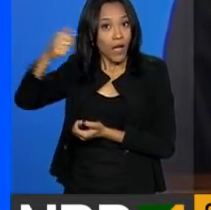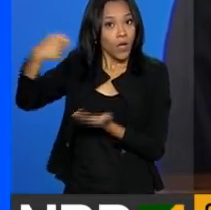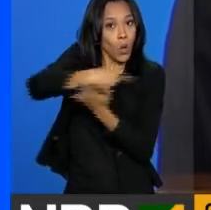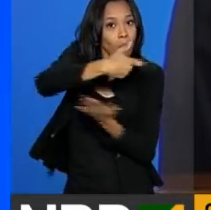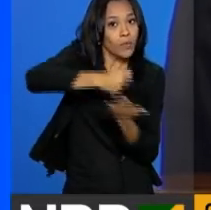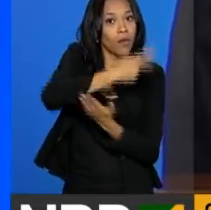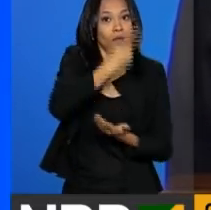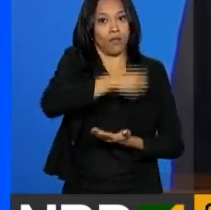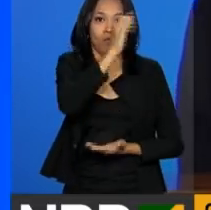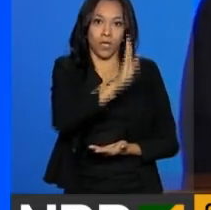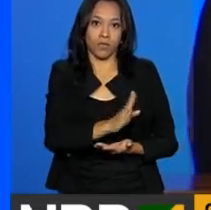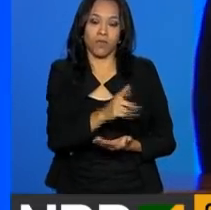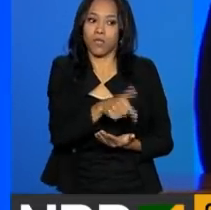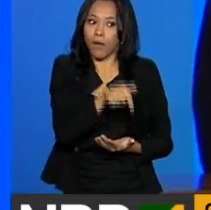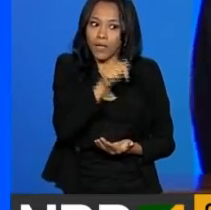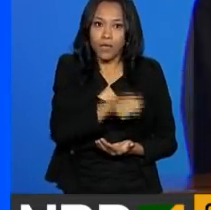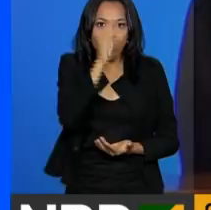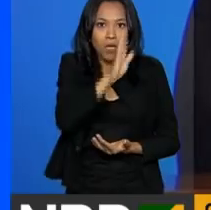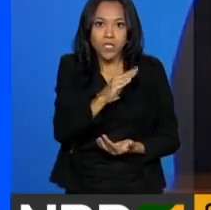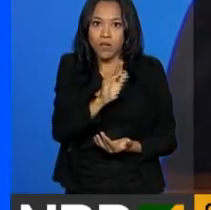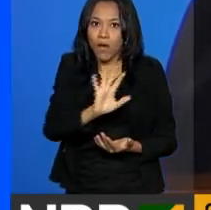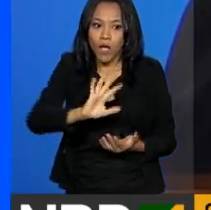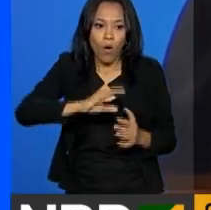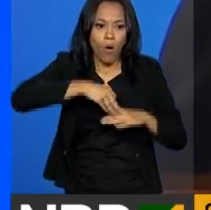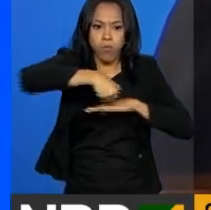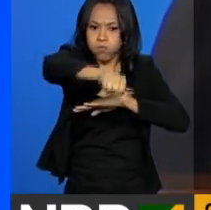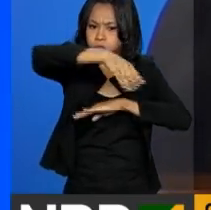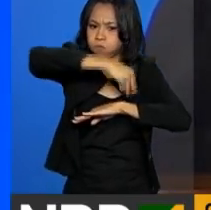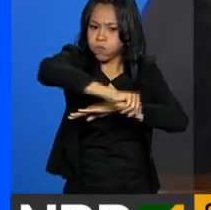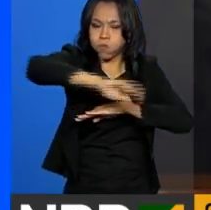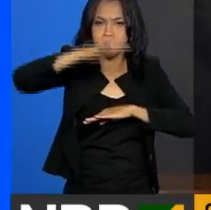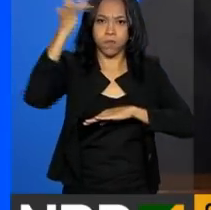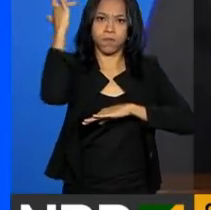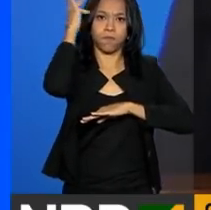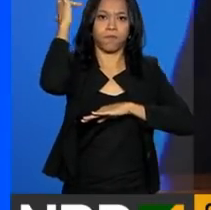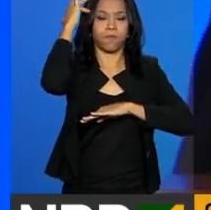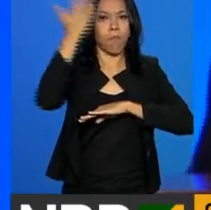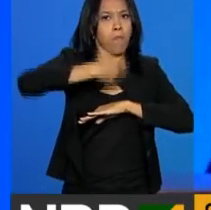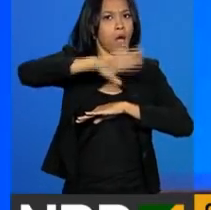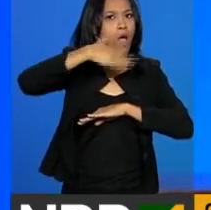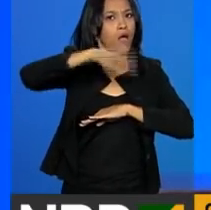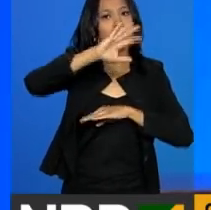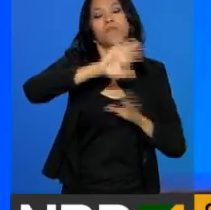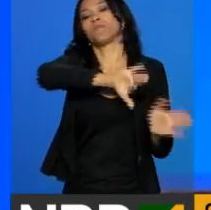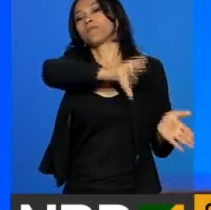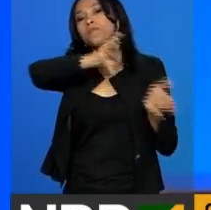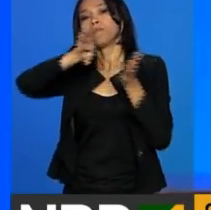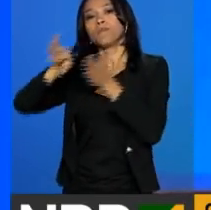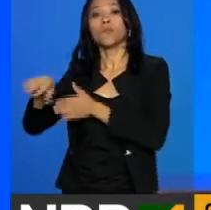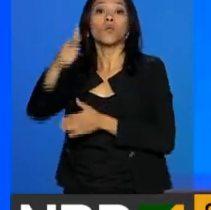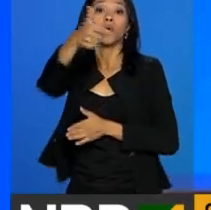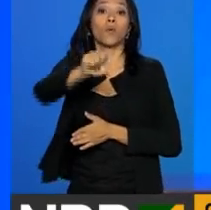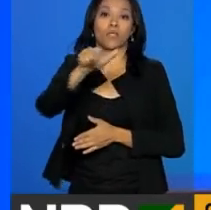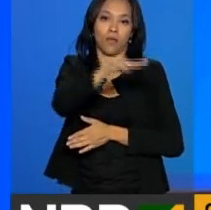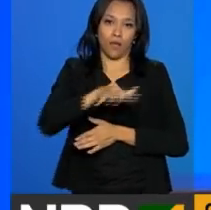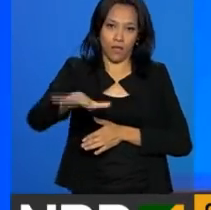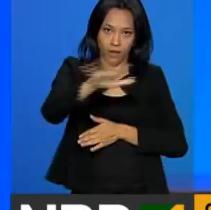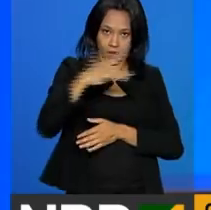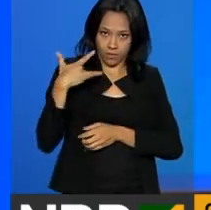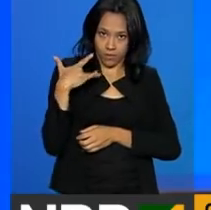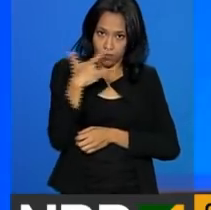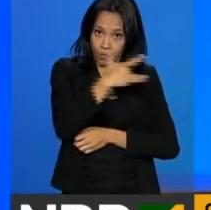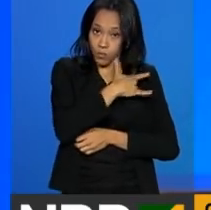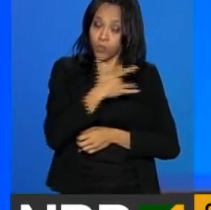nossa produção agrícola e agro-pecuário ambas né se você pegar a saúde não é